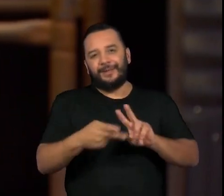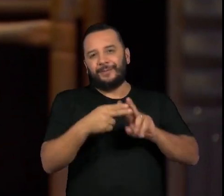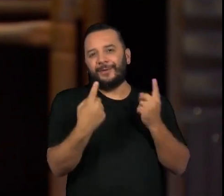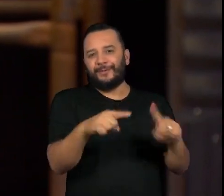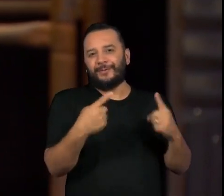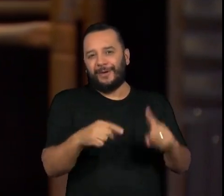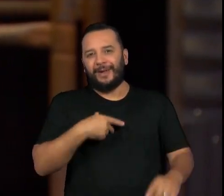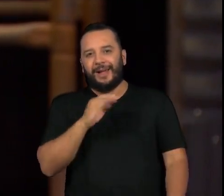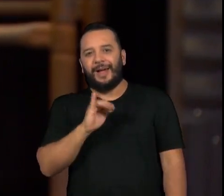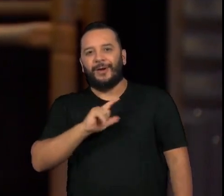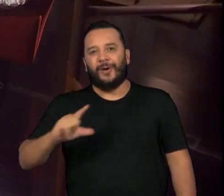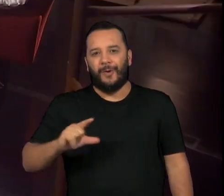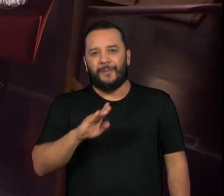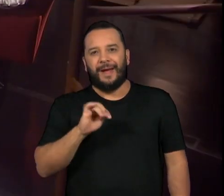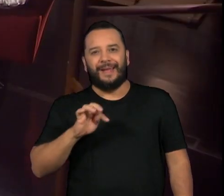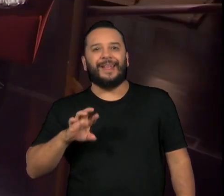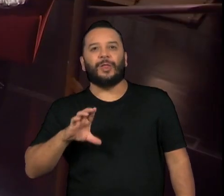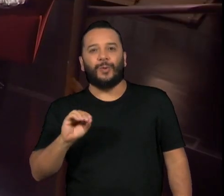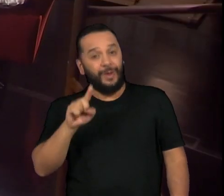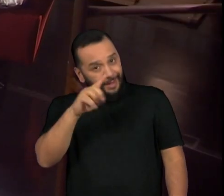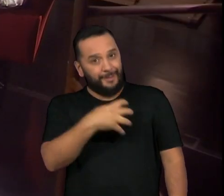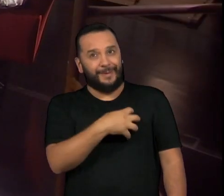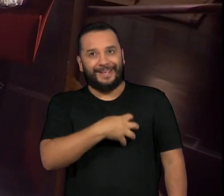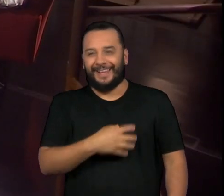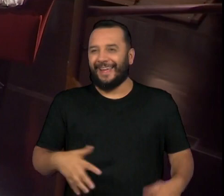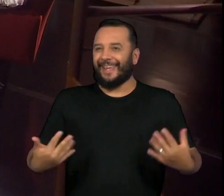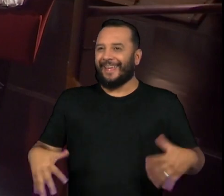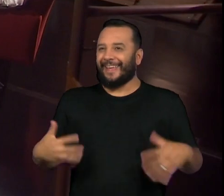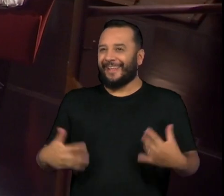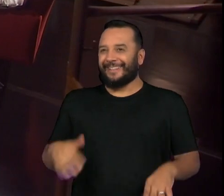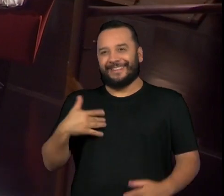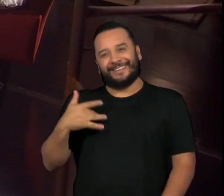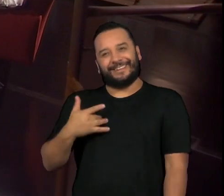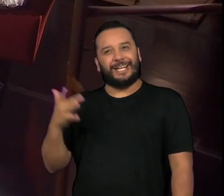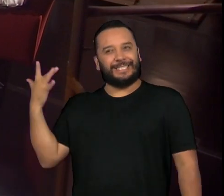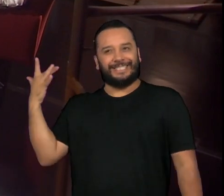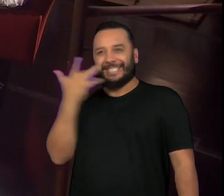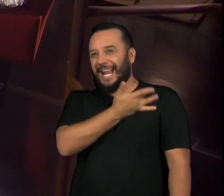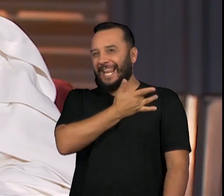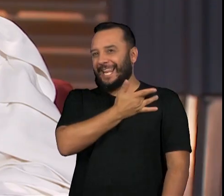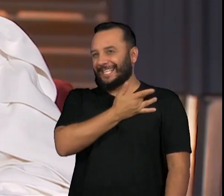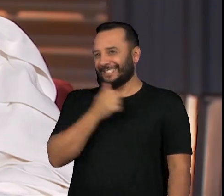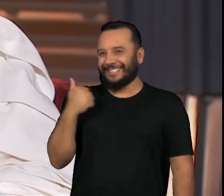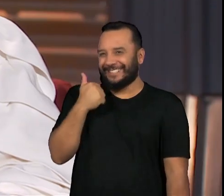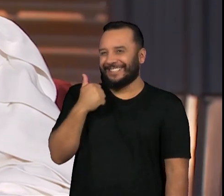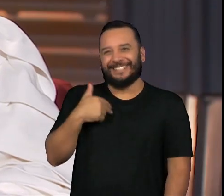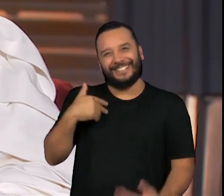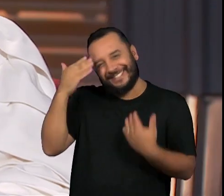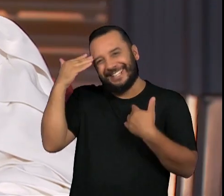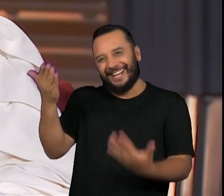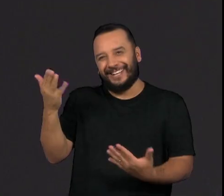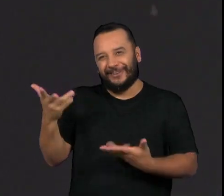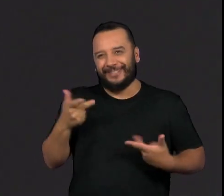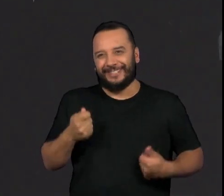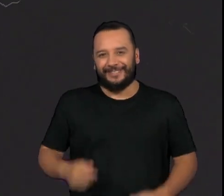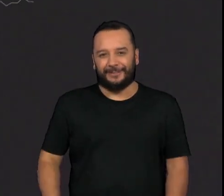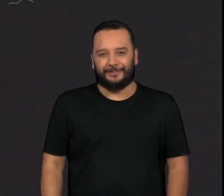Bahia, Carol Barreto. Eita, que delícia! Chegou. Muito obrigada por esse convite. Bem-vinda.